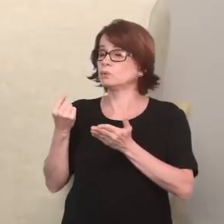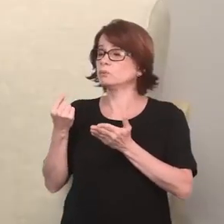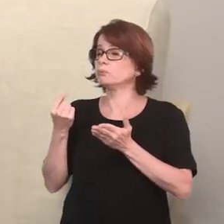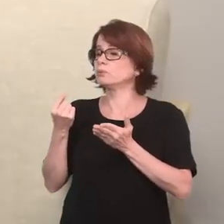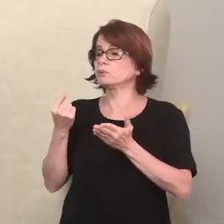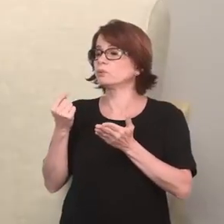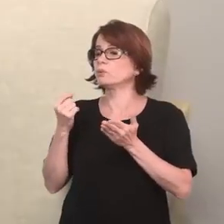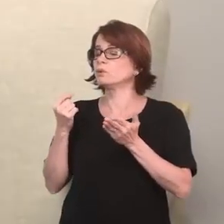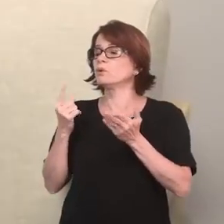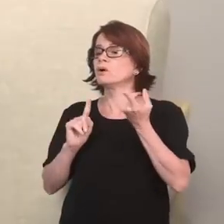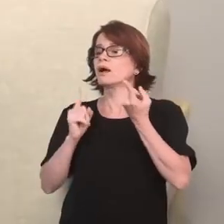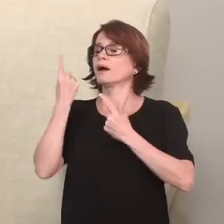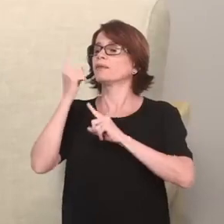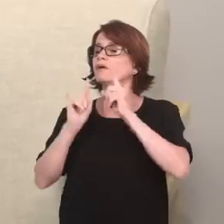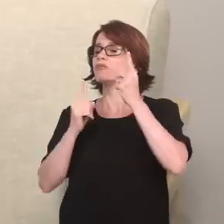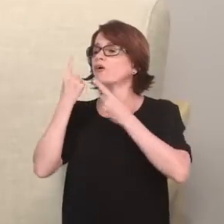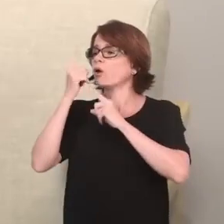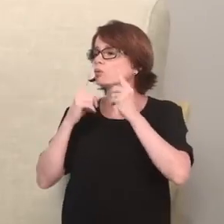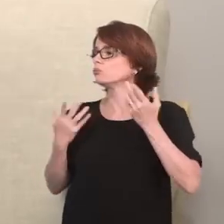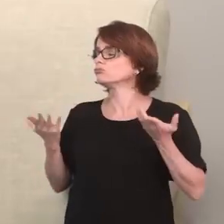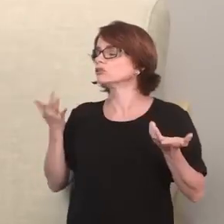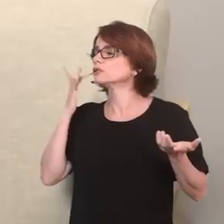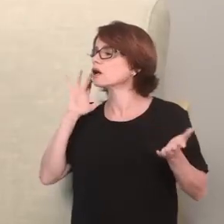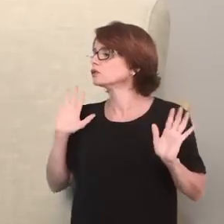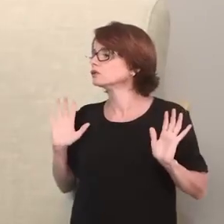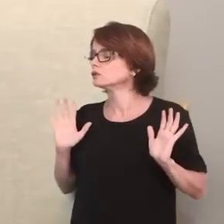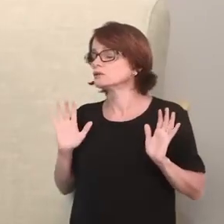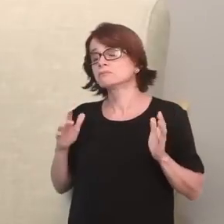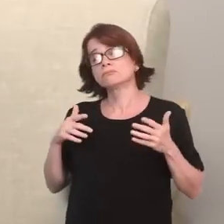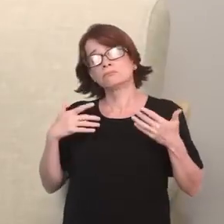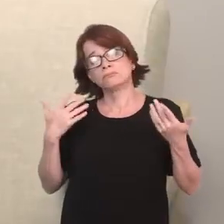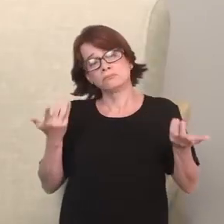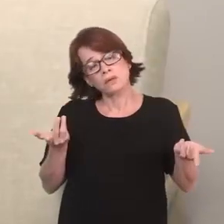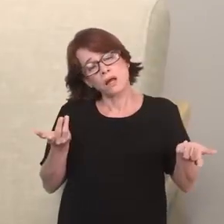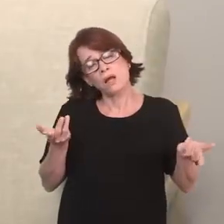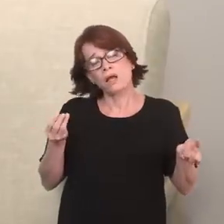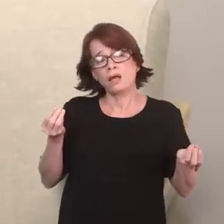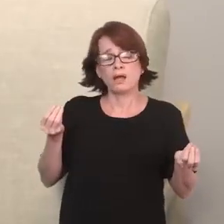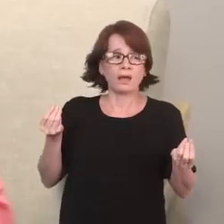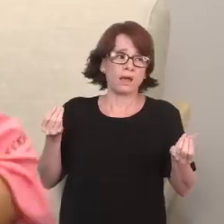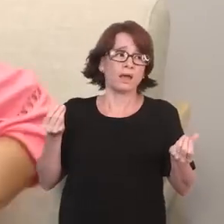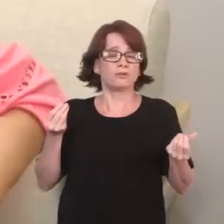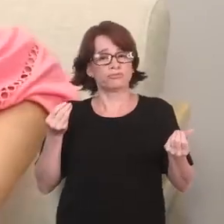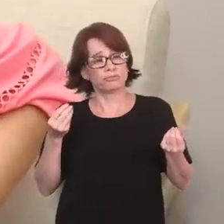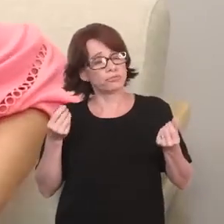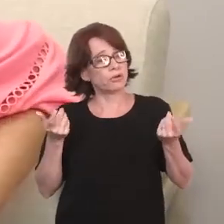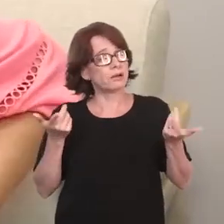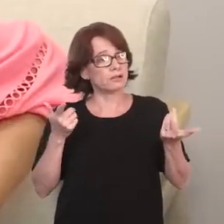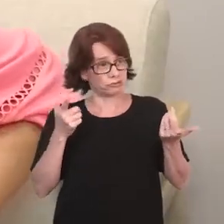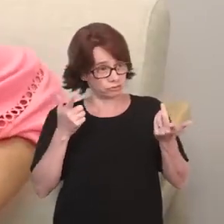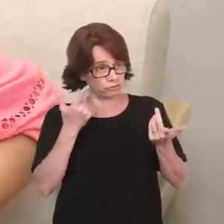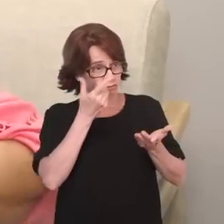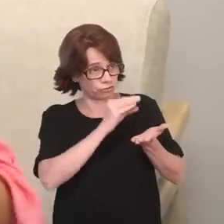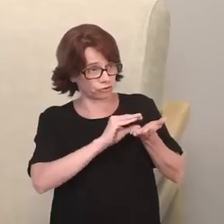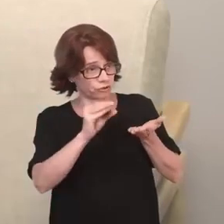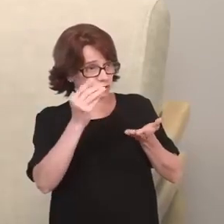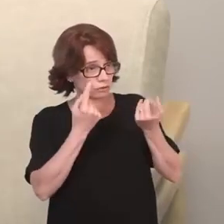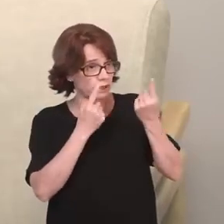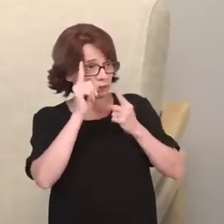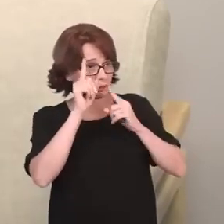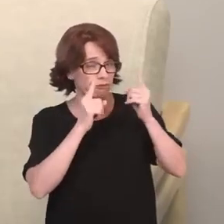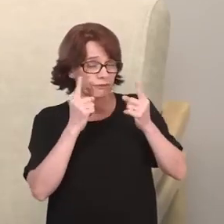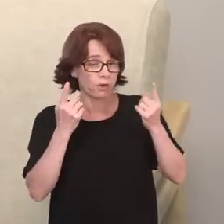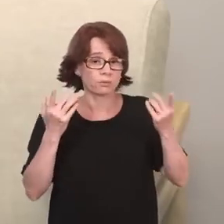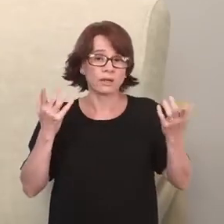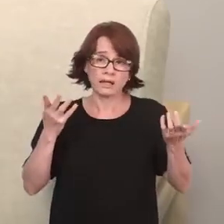Cara, assim, é uma cultura brasileira, né? É uma cultura. Então, de repente, se tiver algum